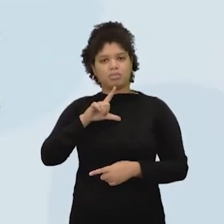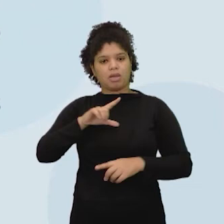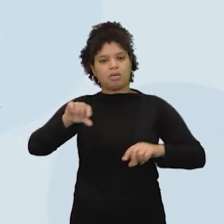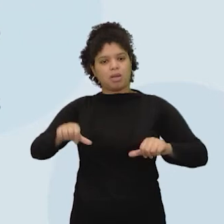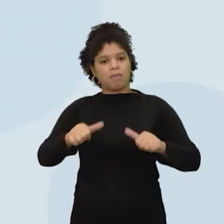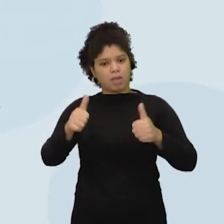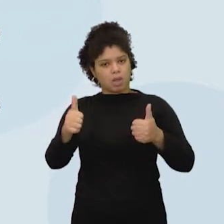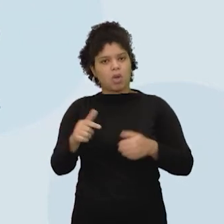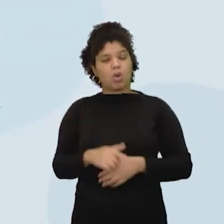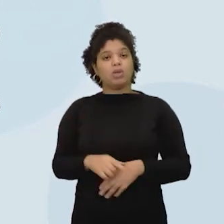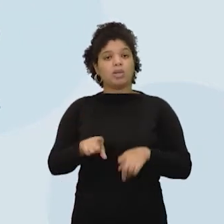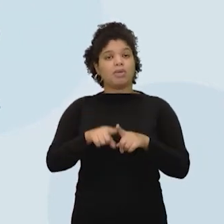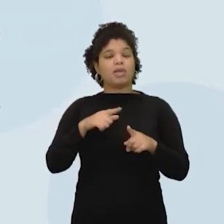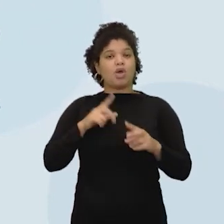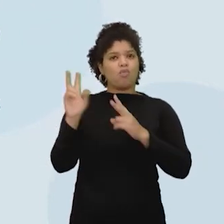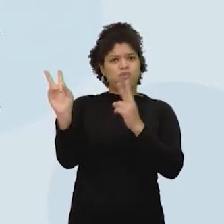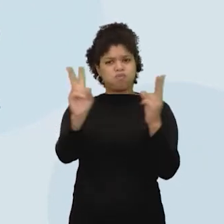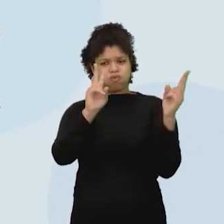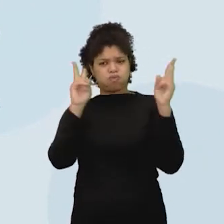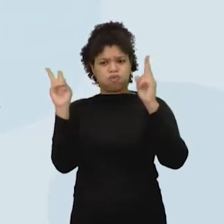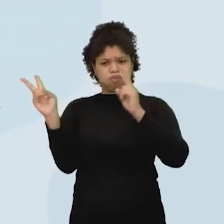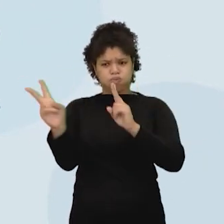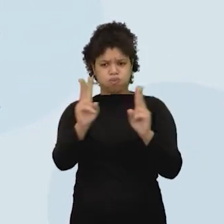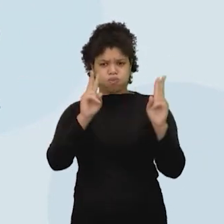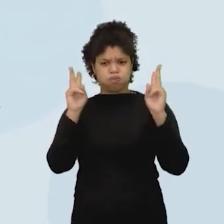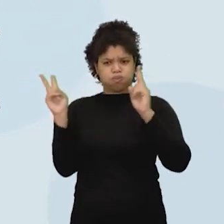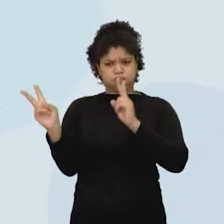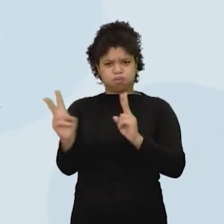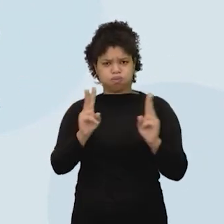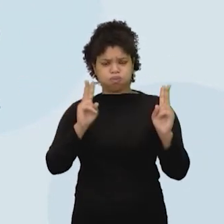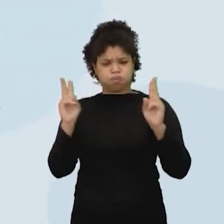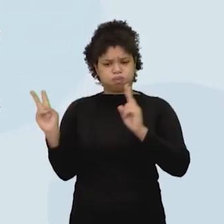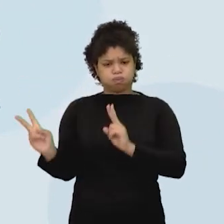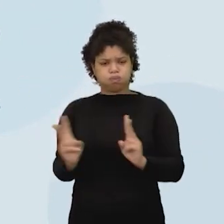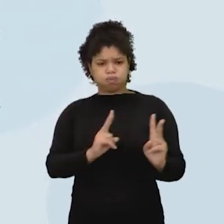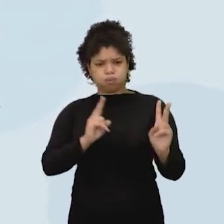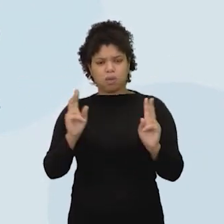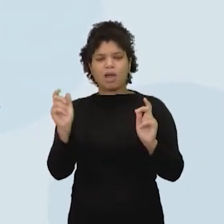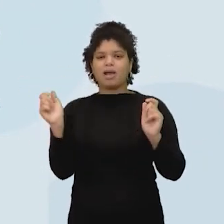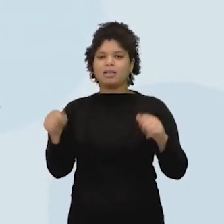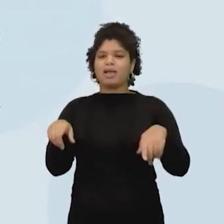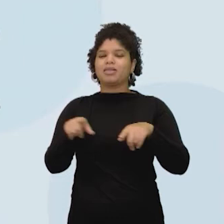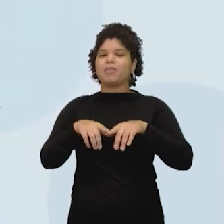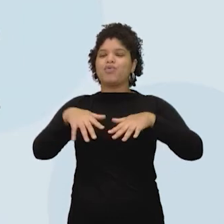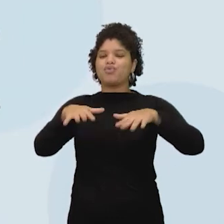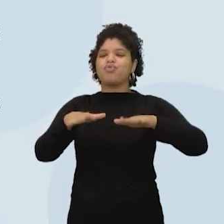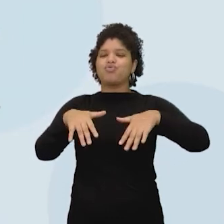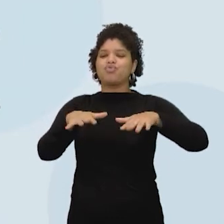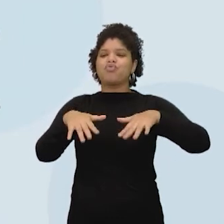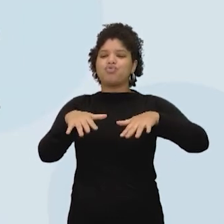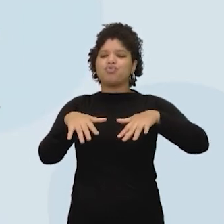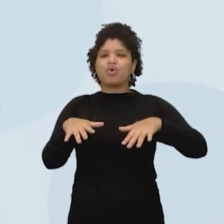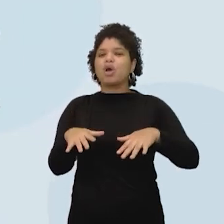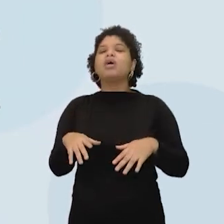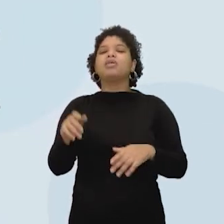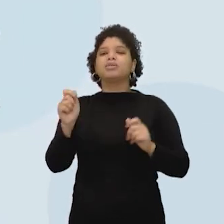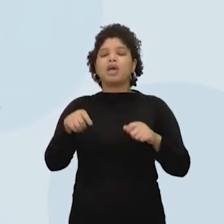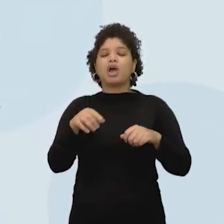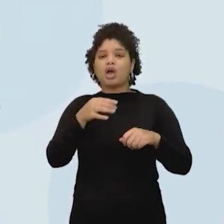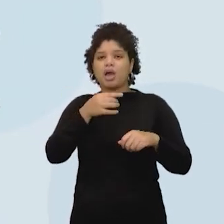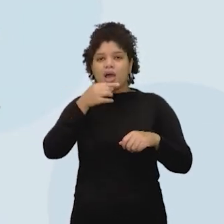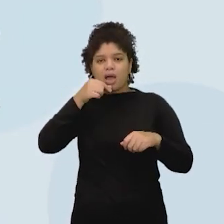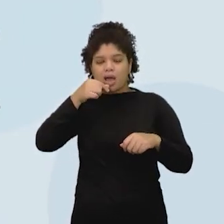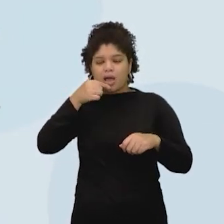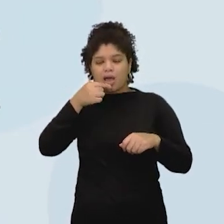lá naquela região, venta mais. Então, se venta mais, é mais fácil secar também. Então, todas as características